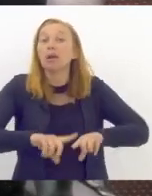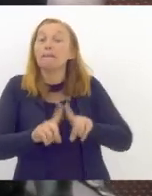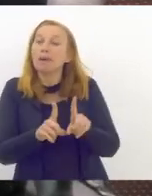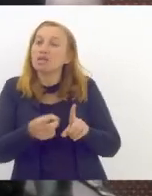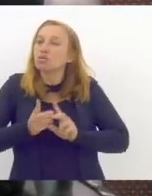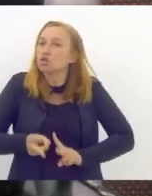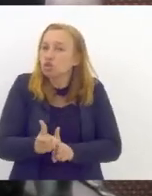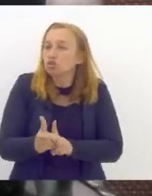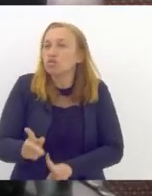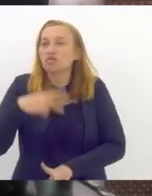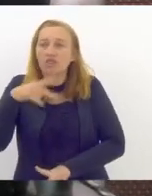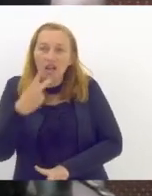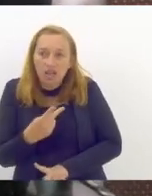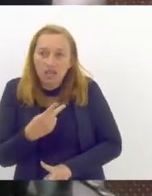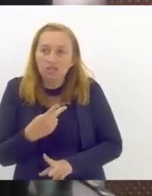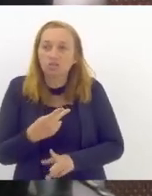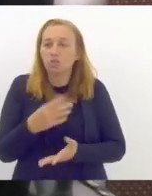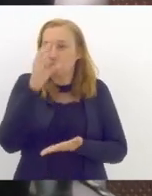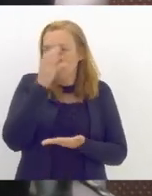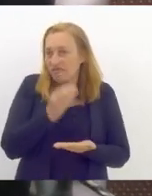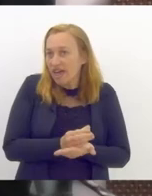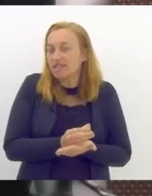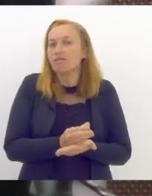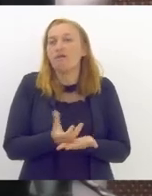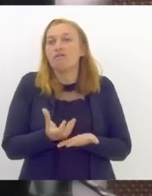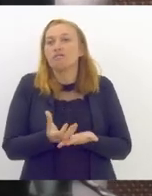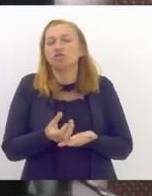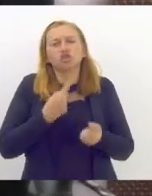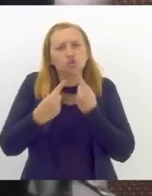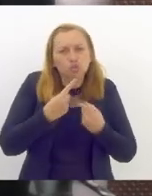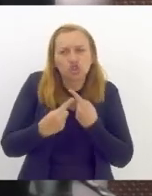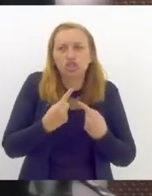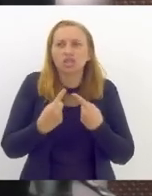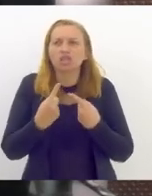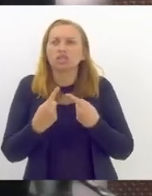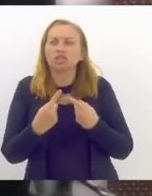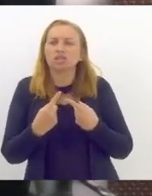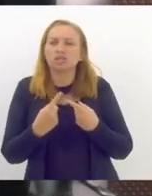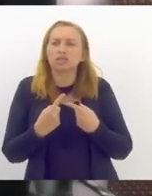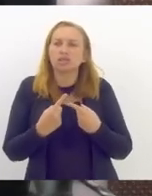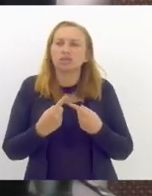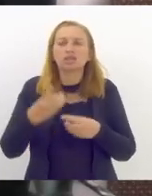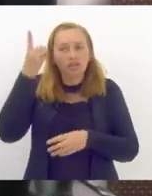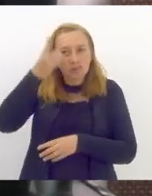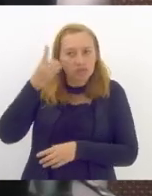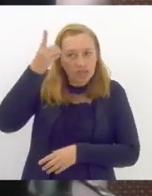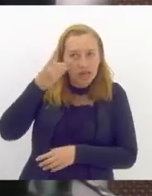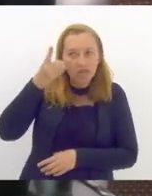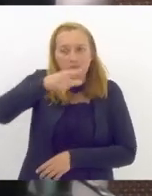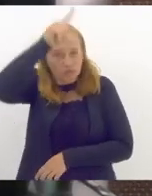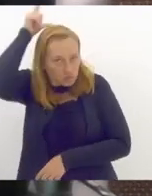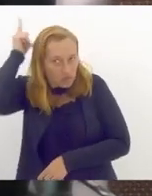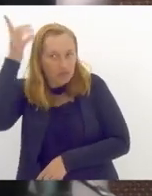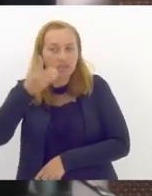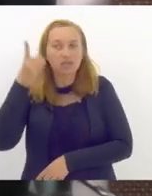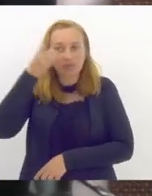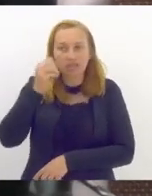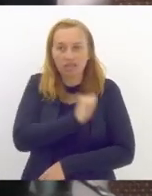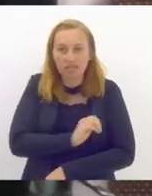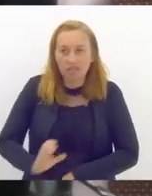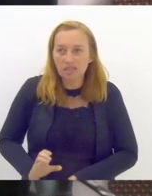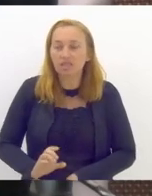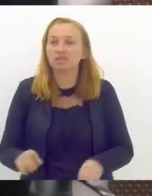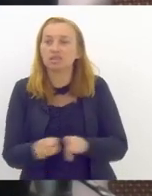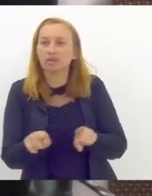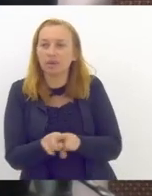eu continuo sustentando a tese que foi uma tese discutida é deputado Luís Paulo e entre o deputado siciliano e